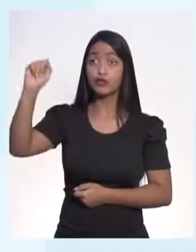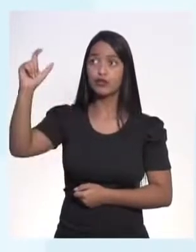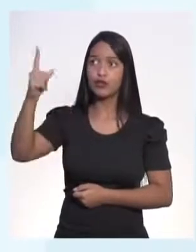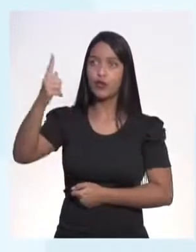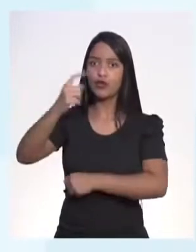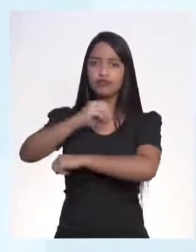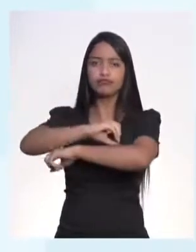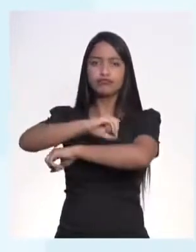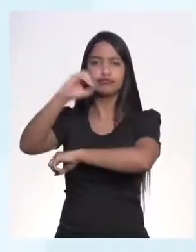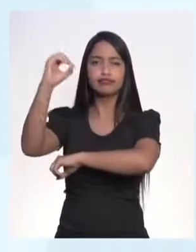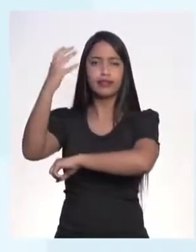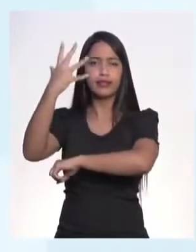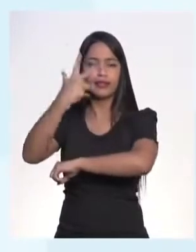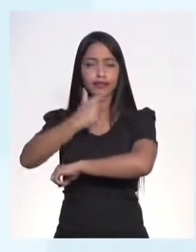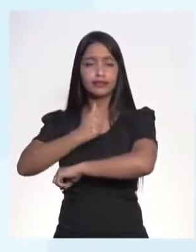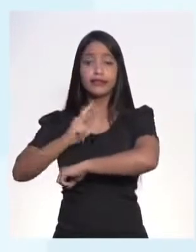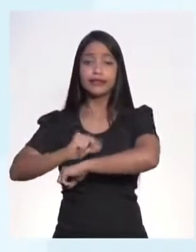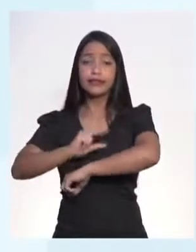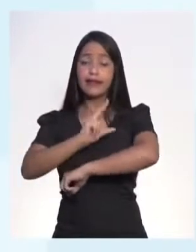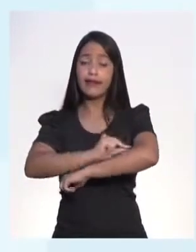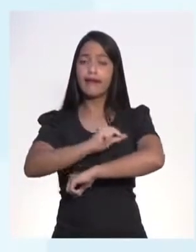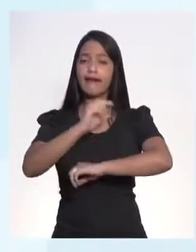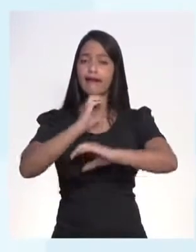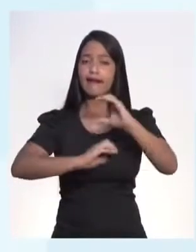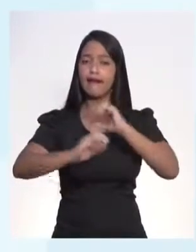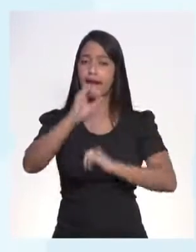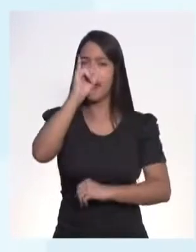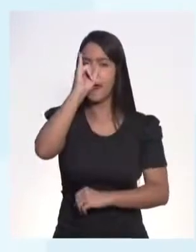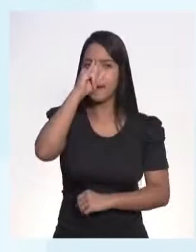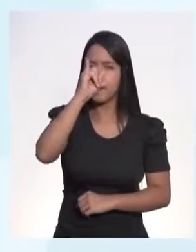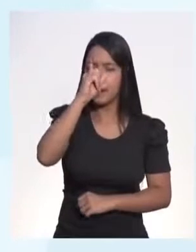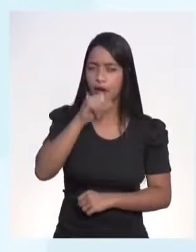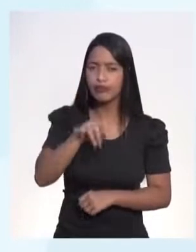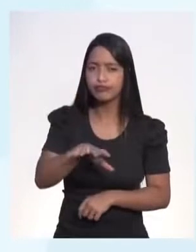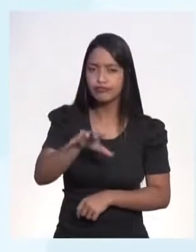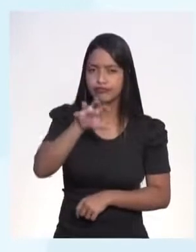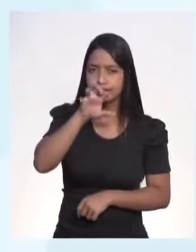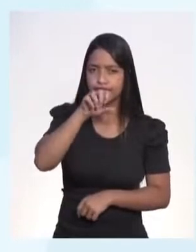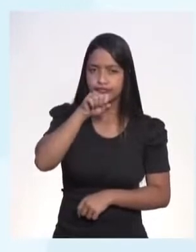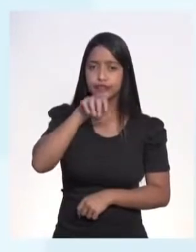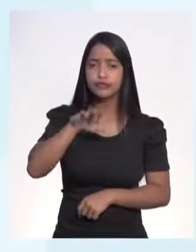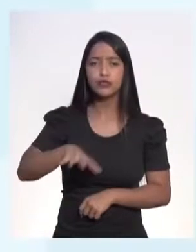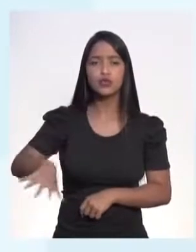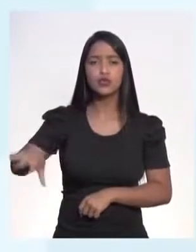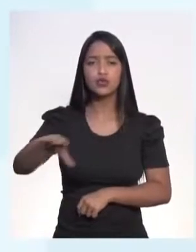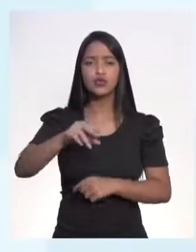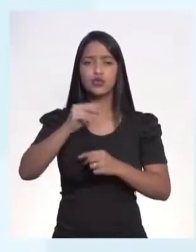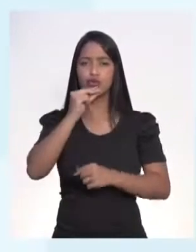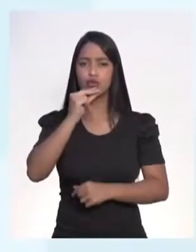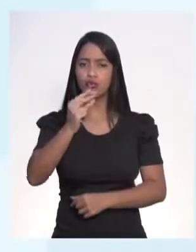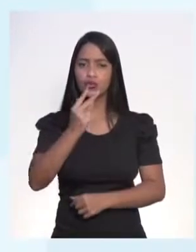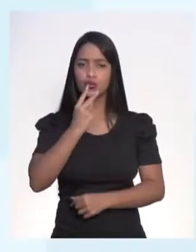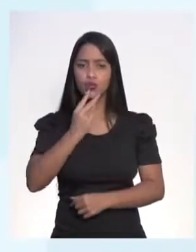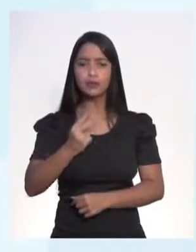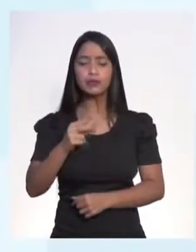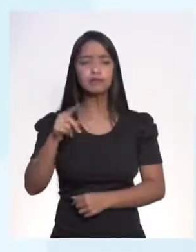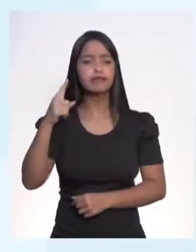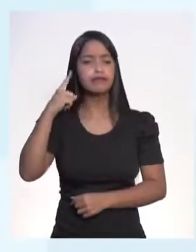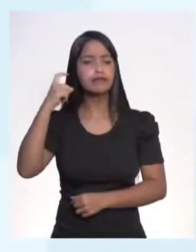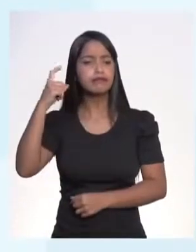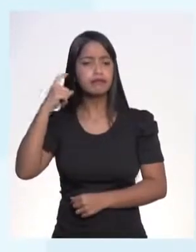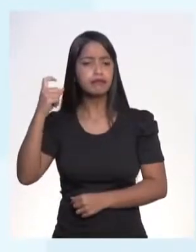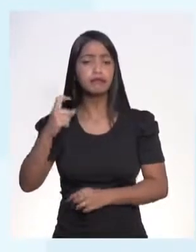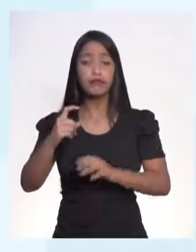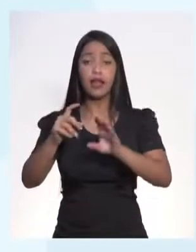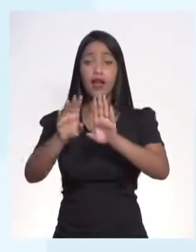lindo tanta cigarra o porco cheira bem grossa o fumo dos tições anda sumindo a